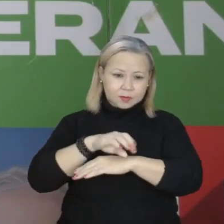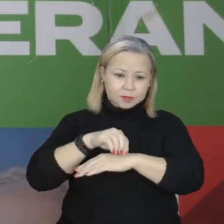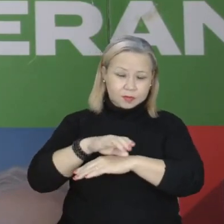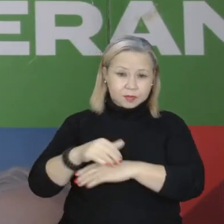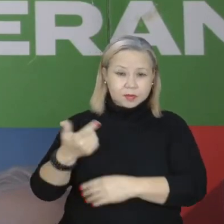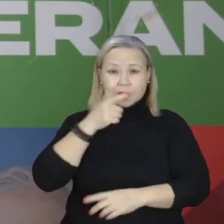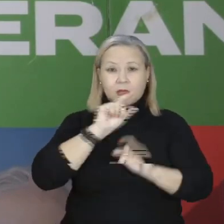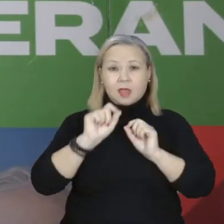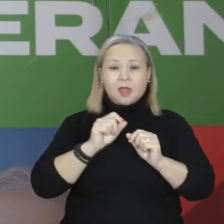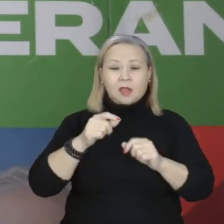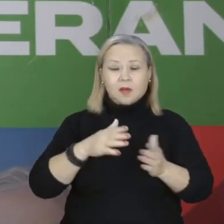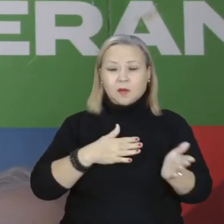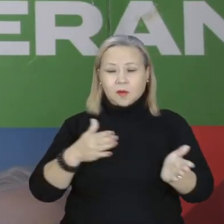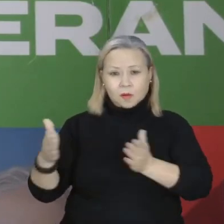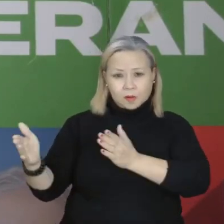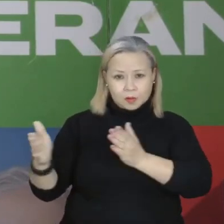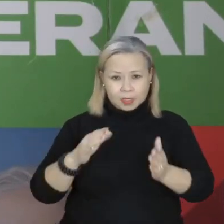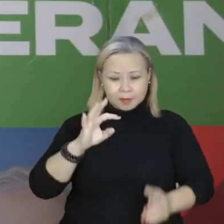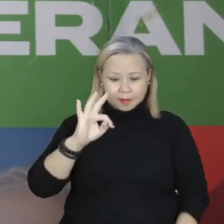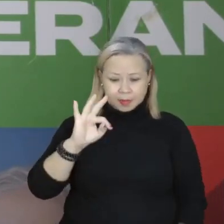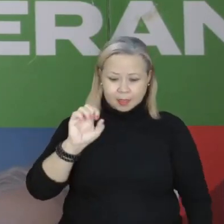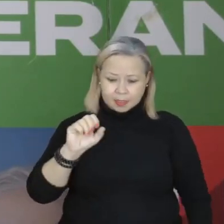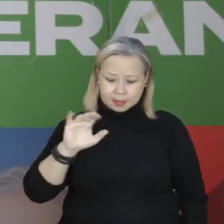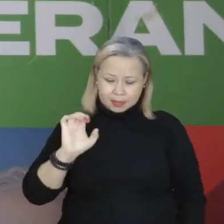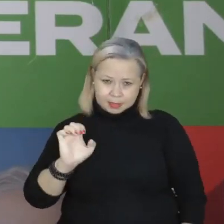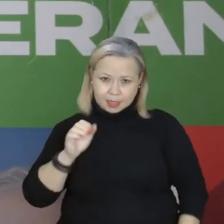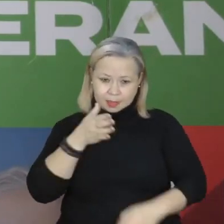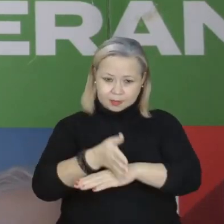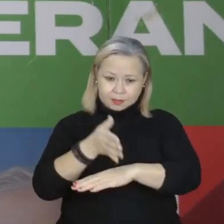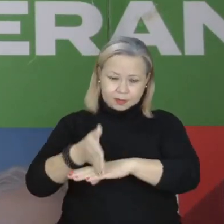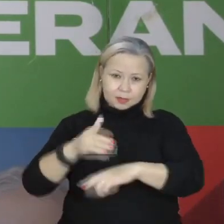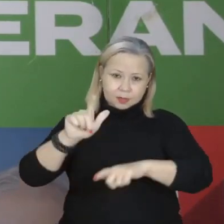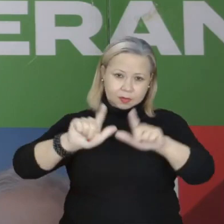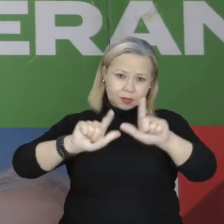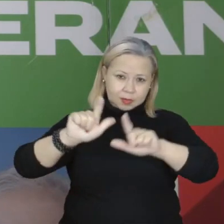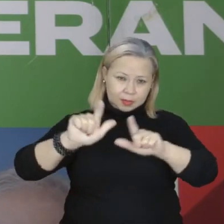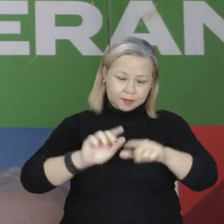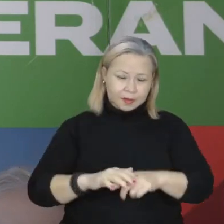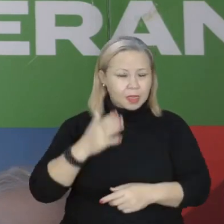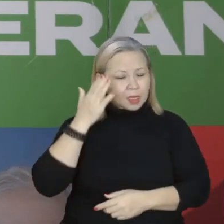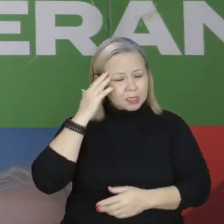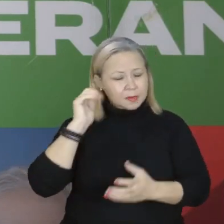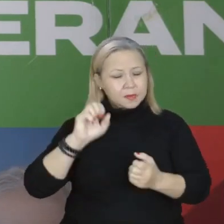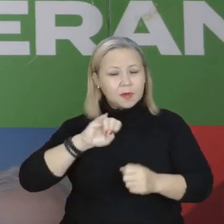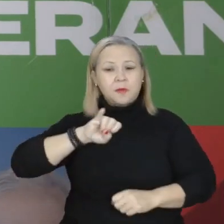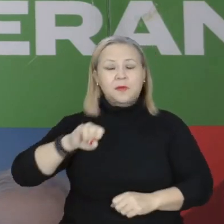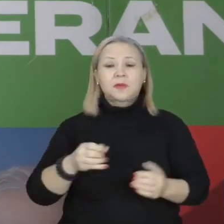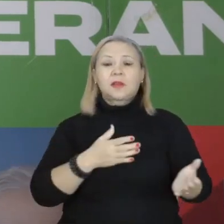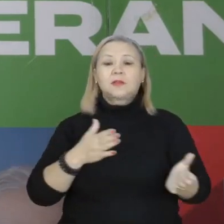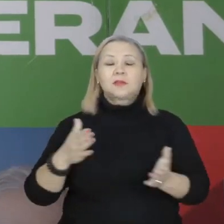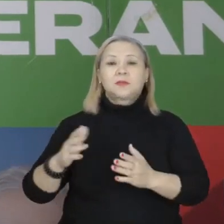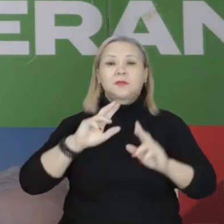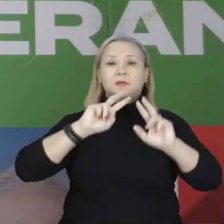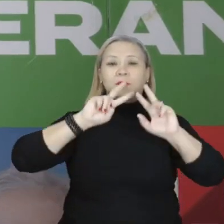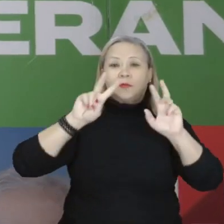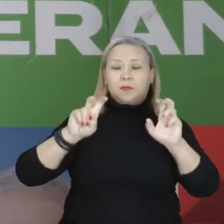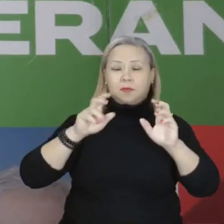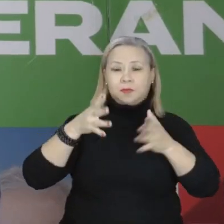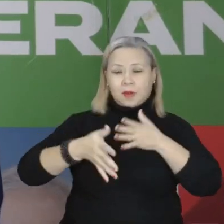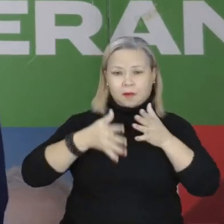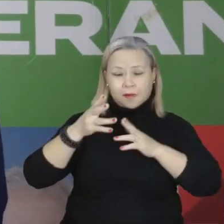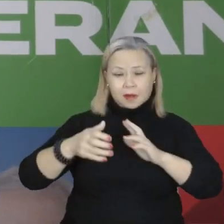do TSE entre inserções de TV. Primeiro, eu queria saber se vocês vão aproveitar esse tempo para falar sobre qual conteúdo